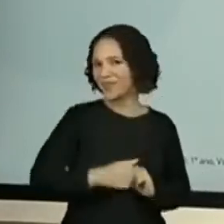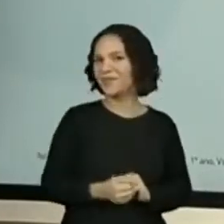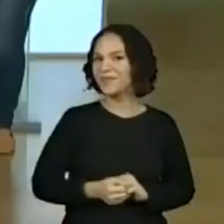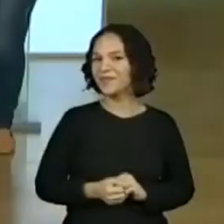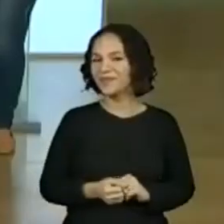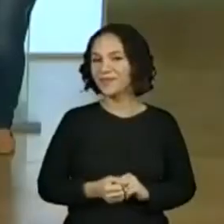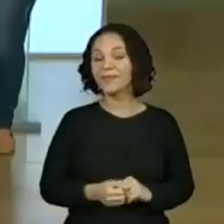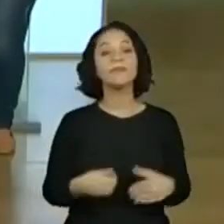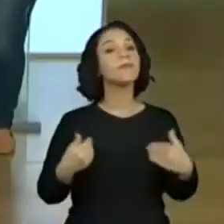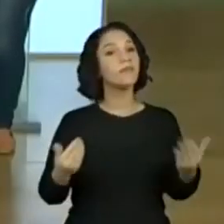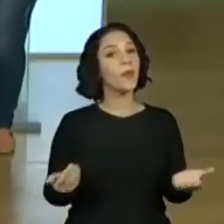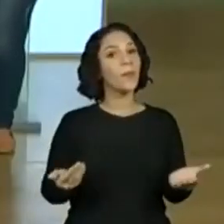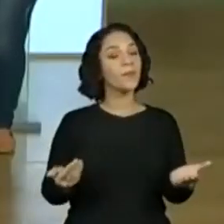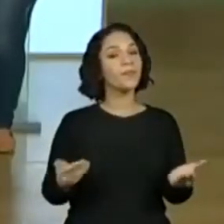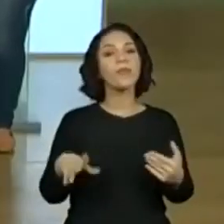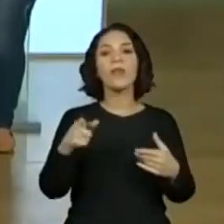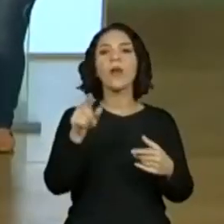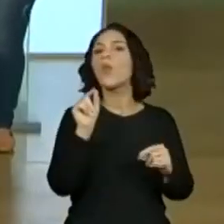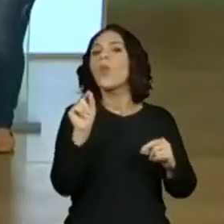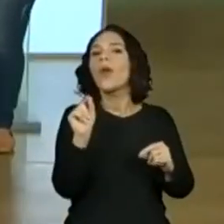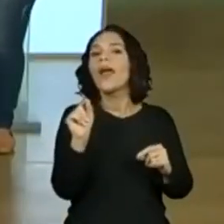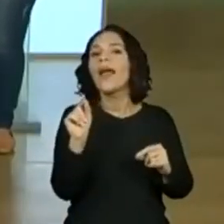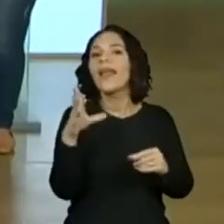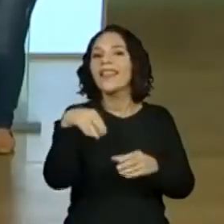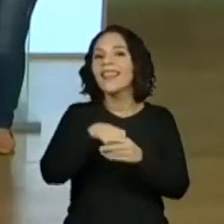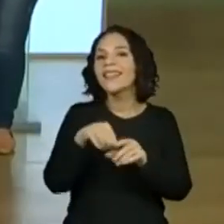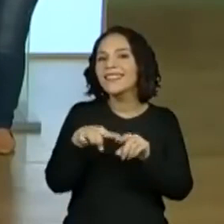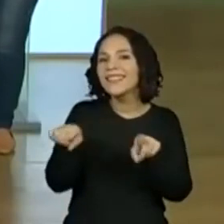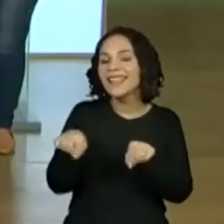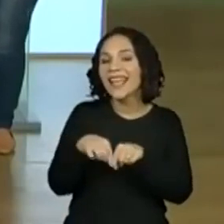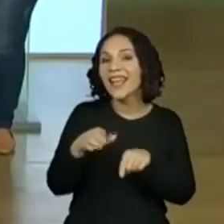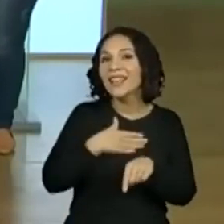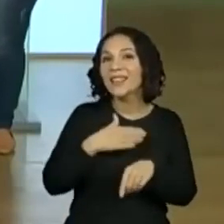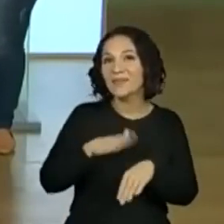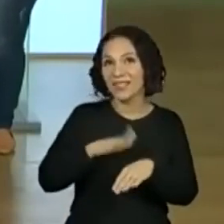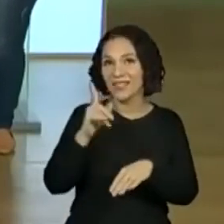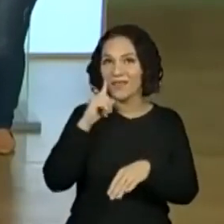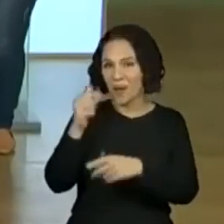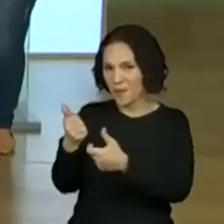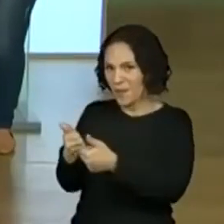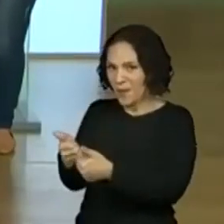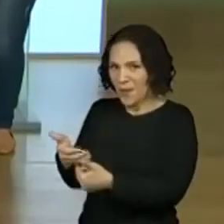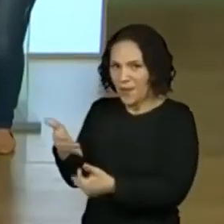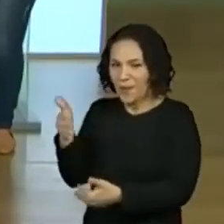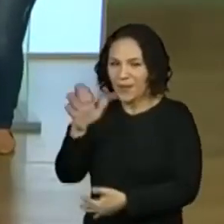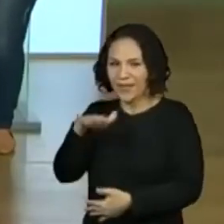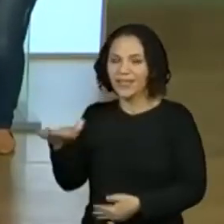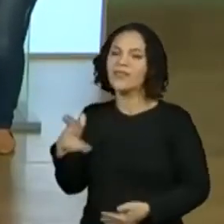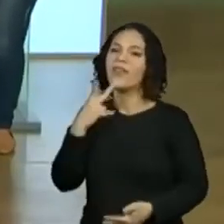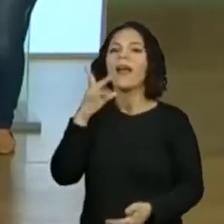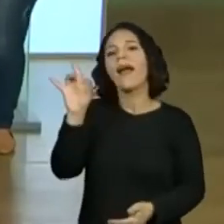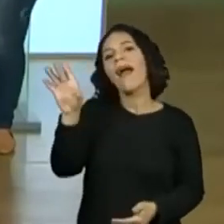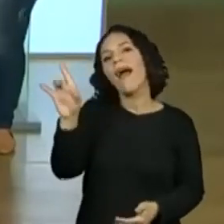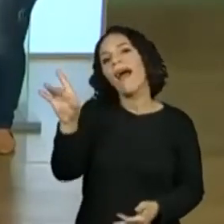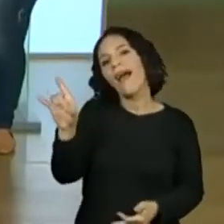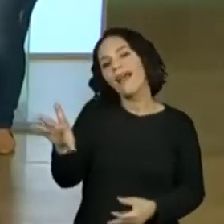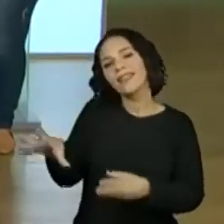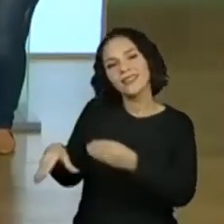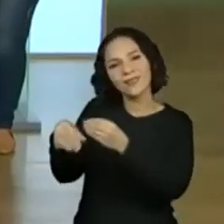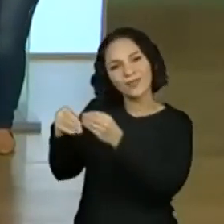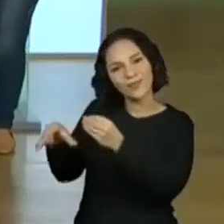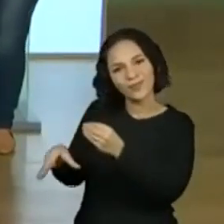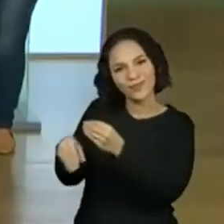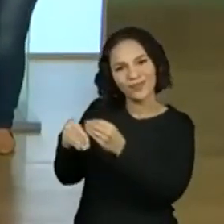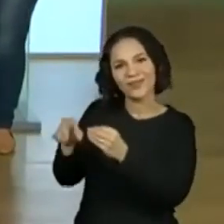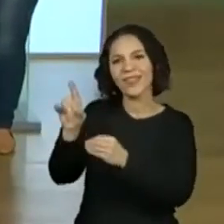professor? Sim. Então, qual é essa atividade? Estão falando, né, Lá as crianças, cada um está contribuindo com o que gosta,